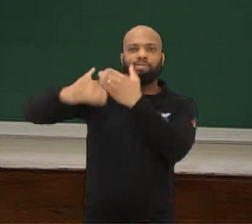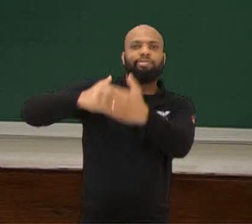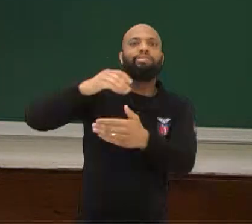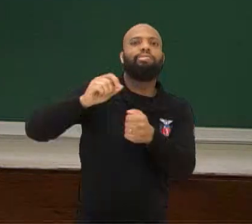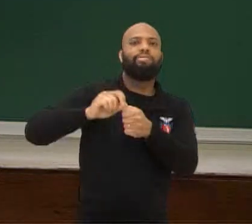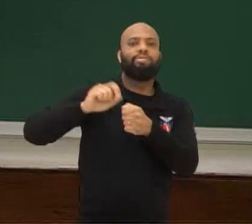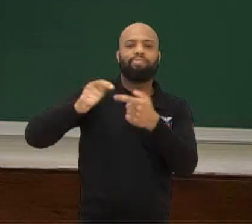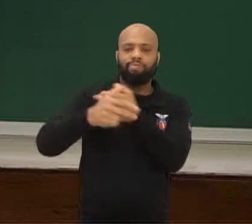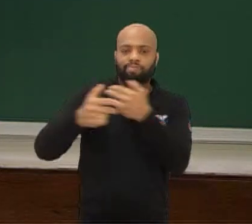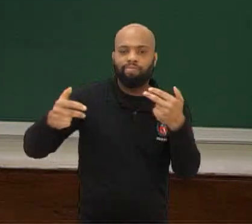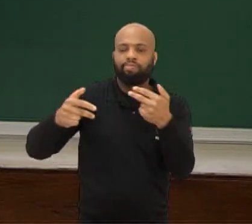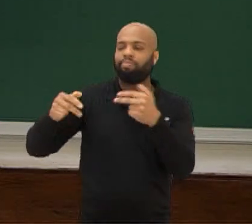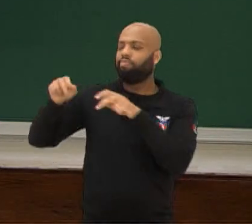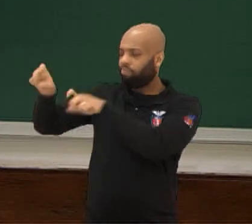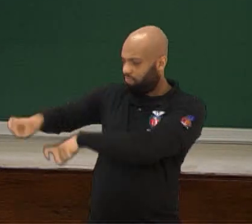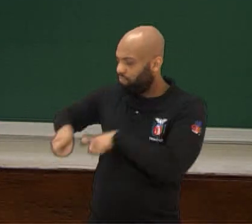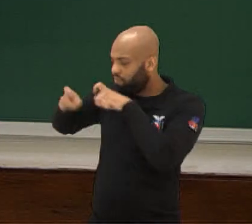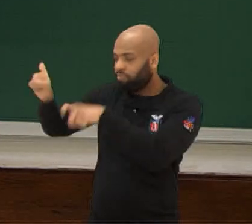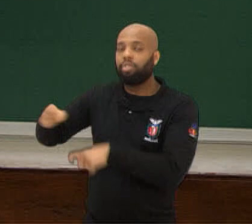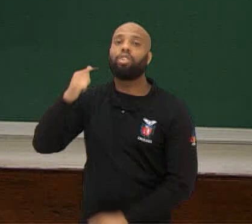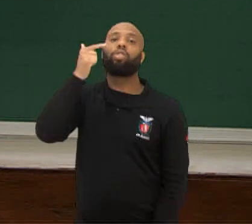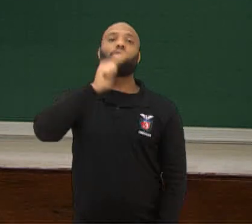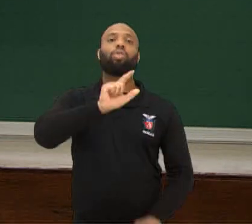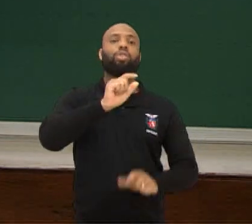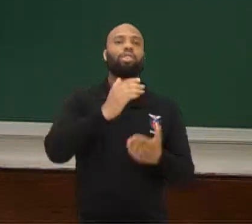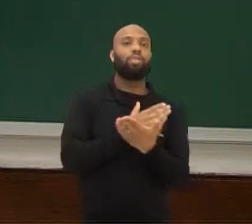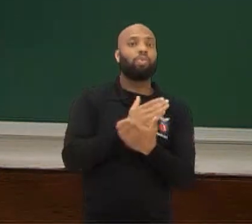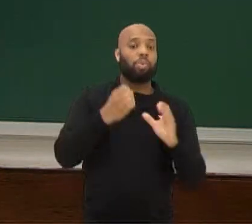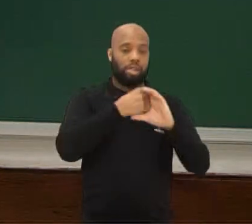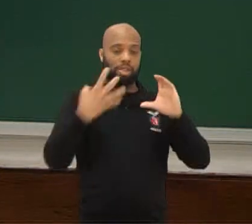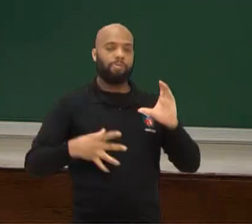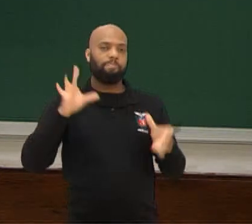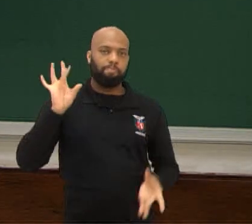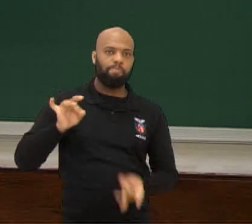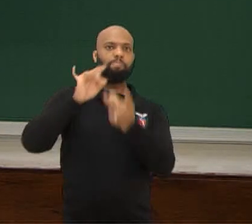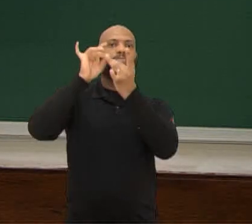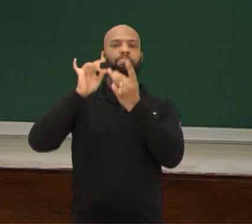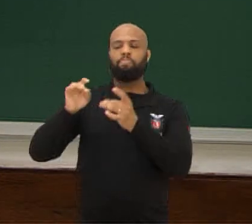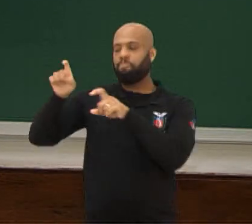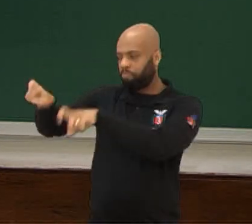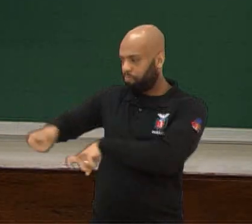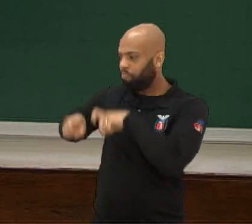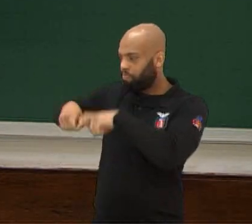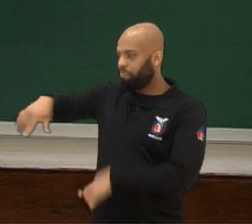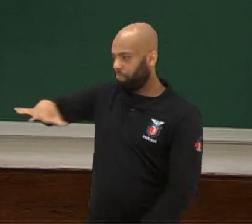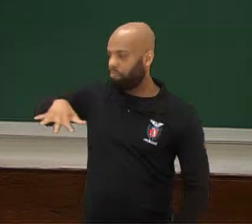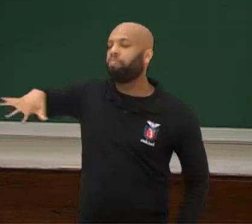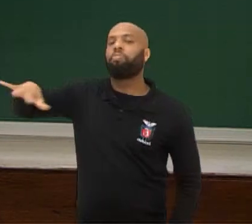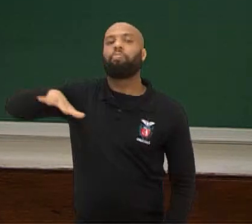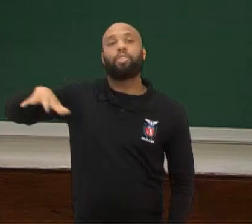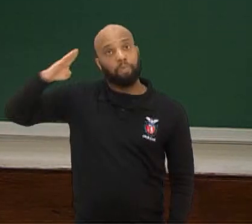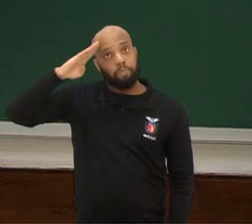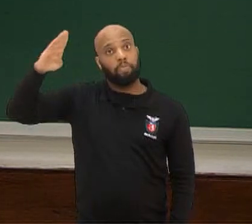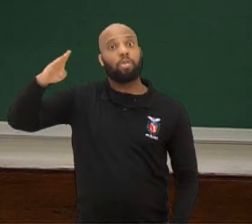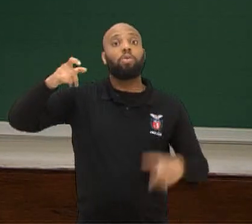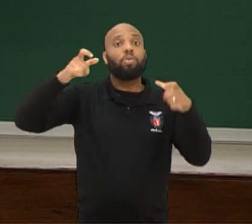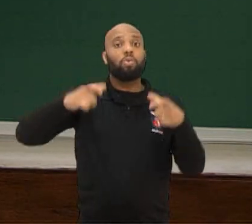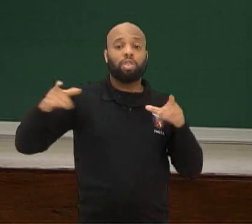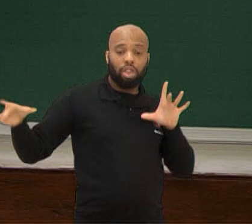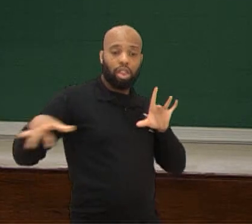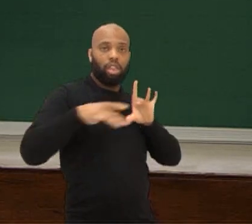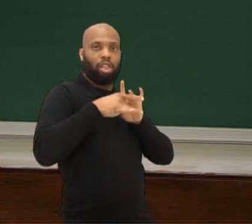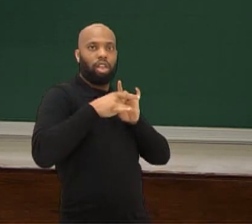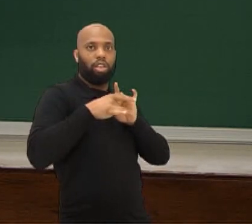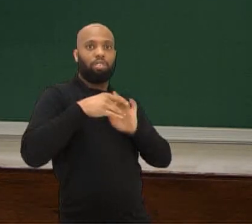desenvolviam os trabalhos rurais e tinham determinadas características específicas na área onde eles estavam, principalmente ligados